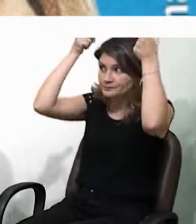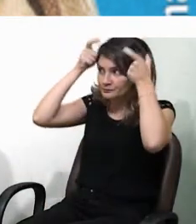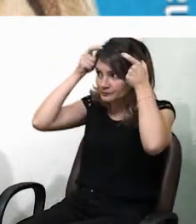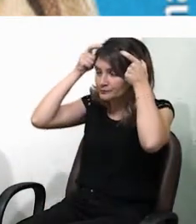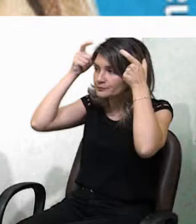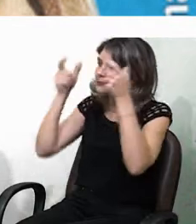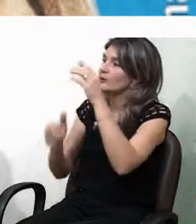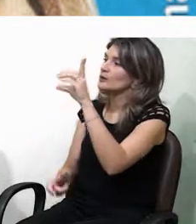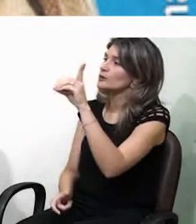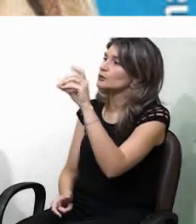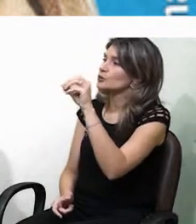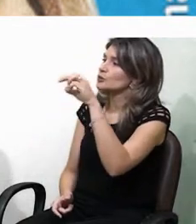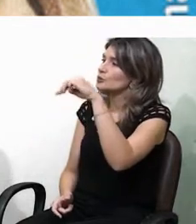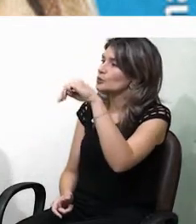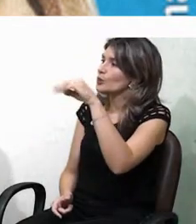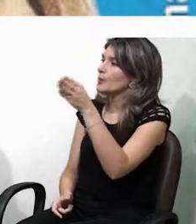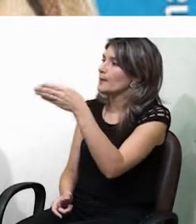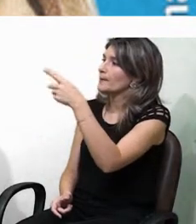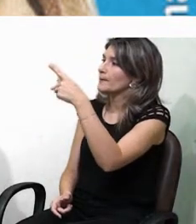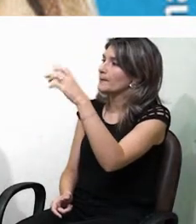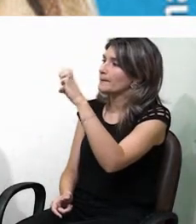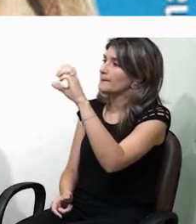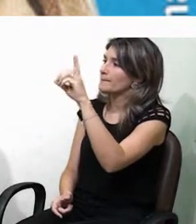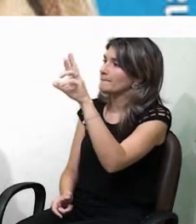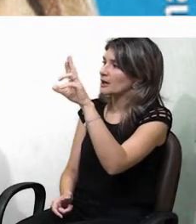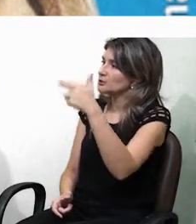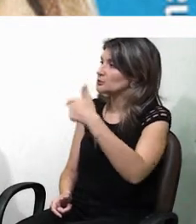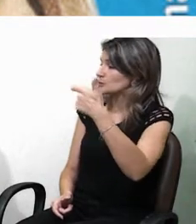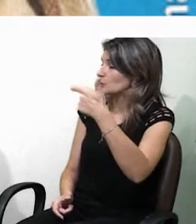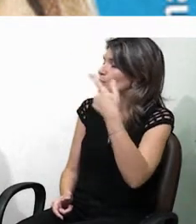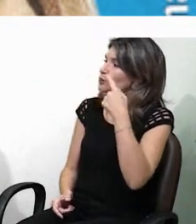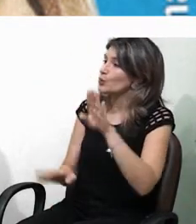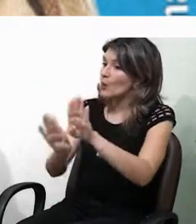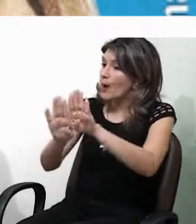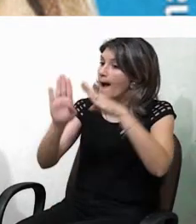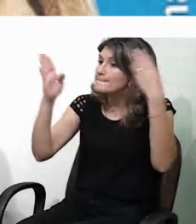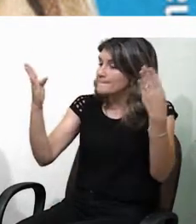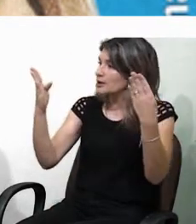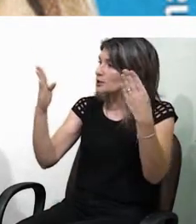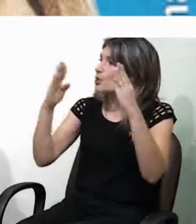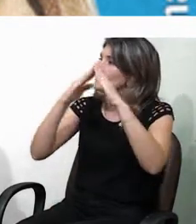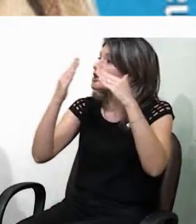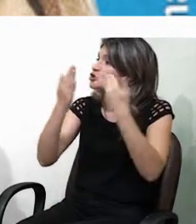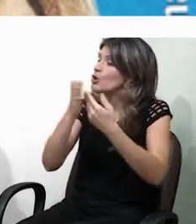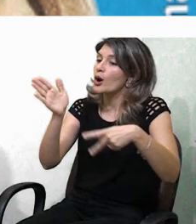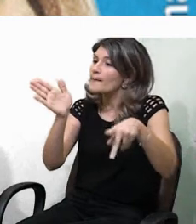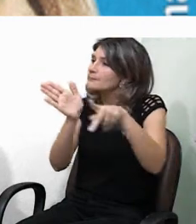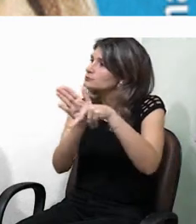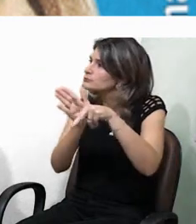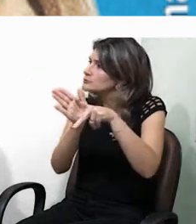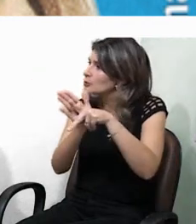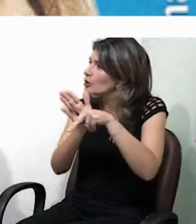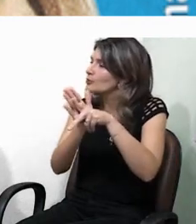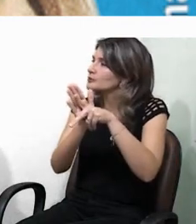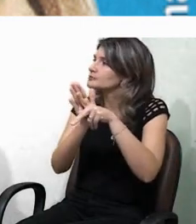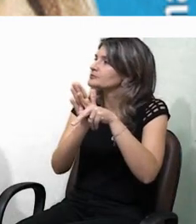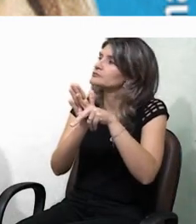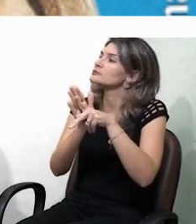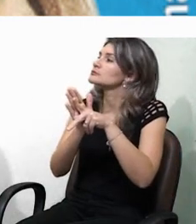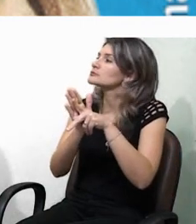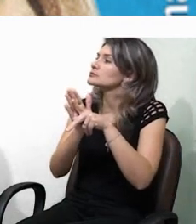uma escola para surdos. Ele veio, abriu o instituto, na época era